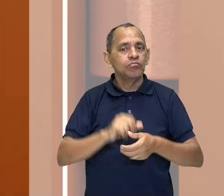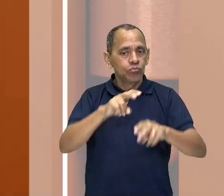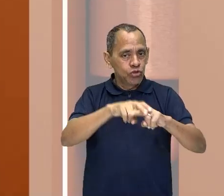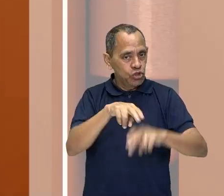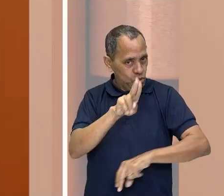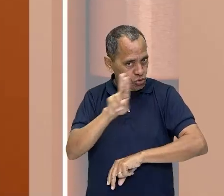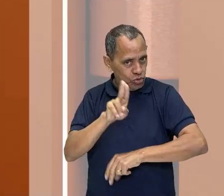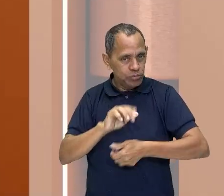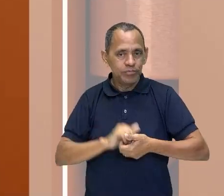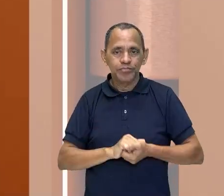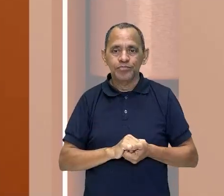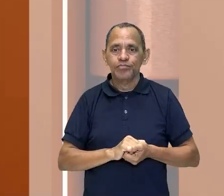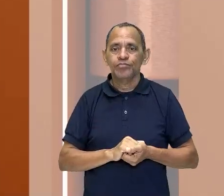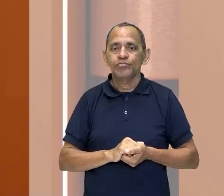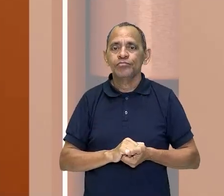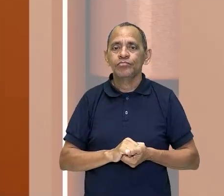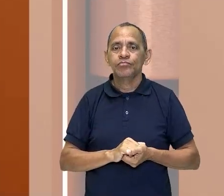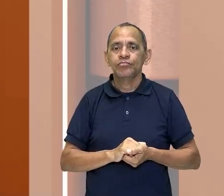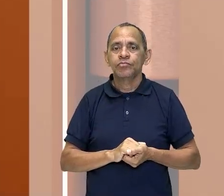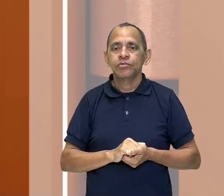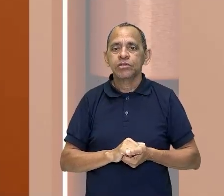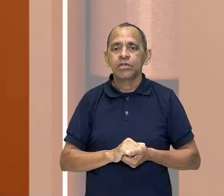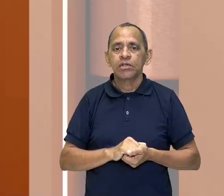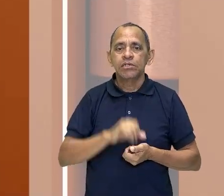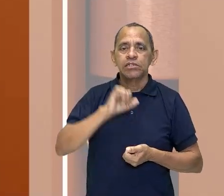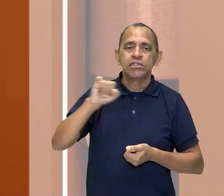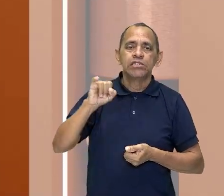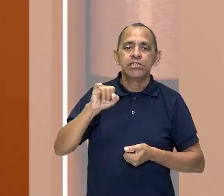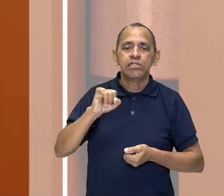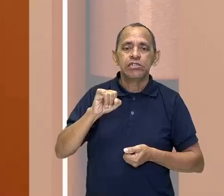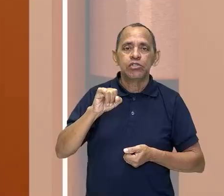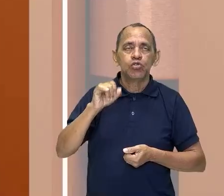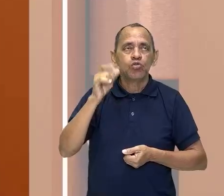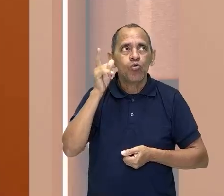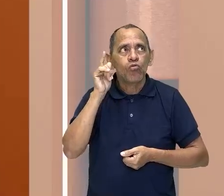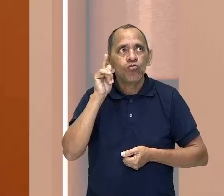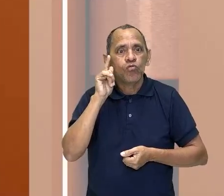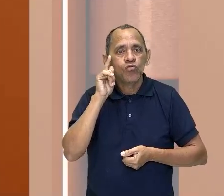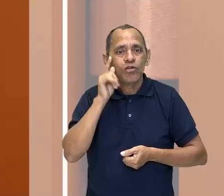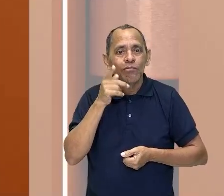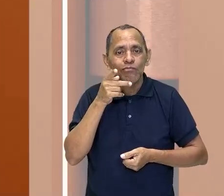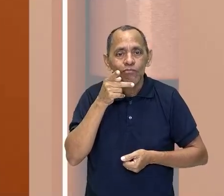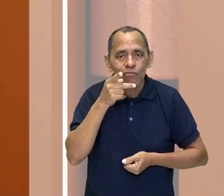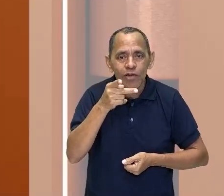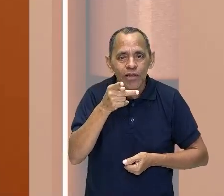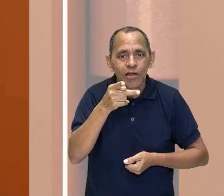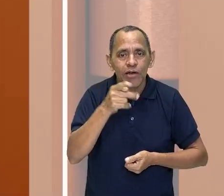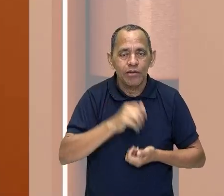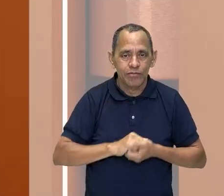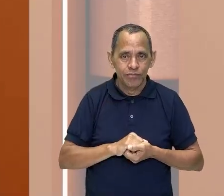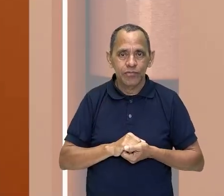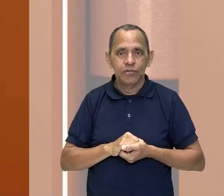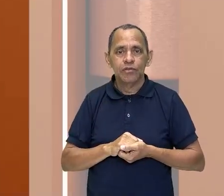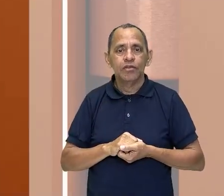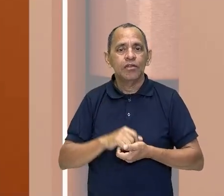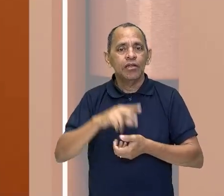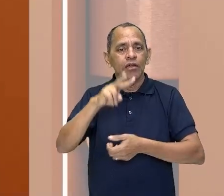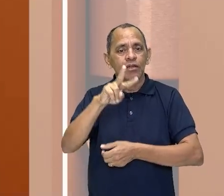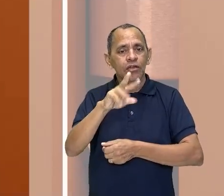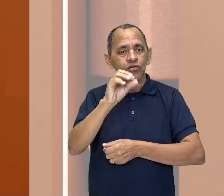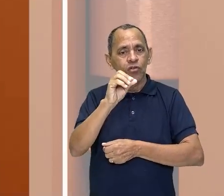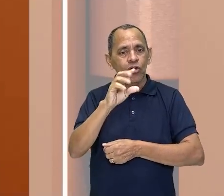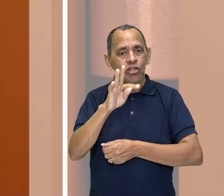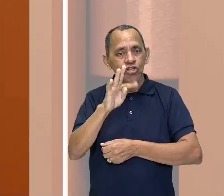cabresto. Mais uma vez, quando você então ouvir algo relacionado a voto de cabresto, vocês vão lembrar aqui do professor dando aula e dizendo